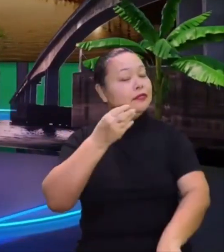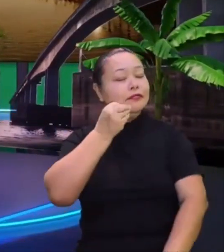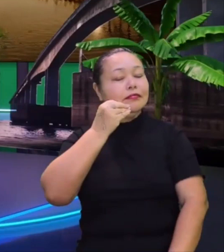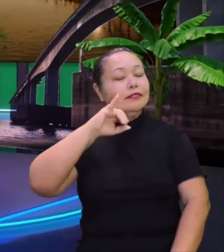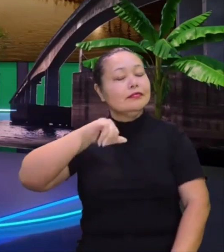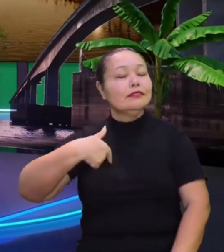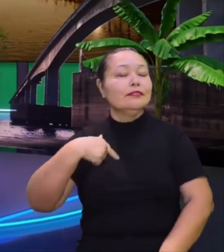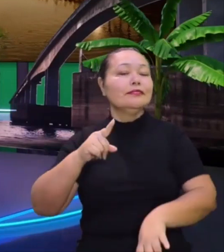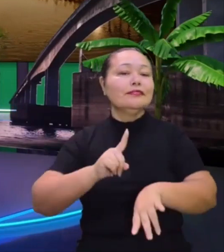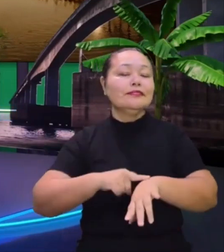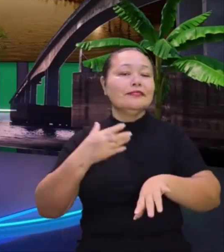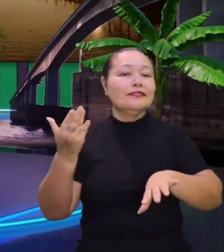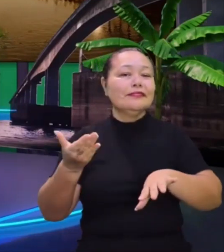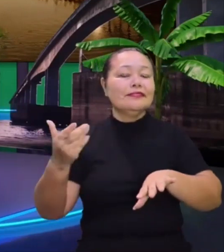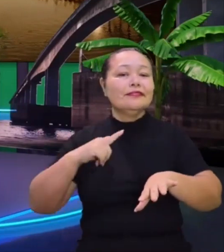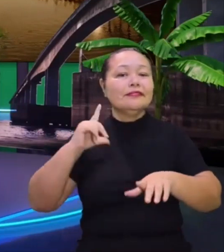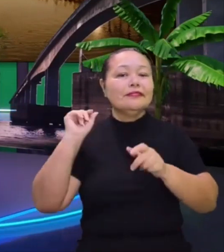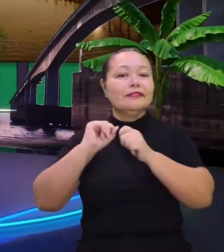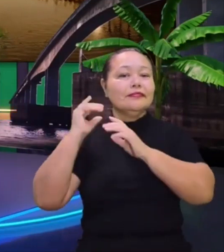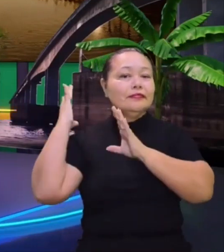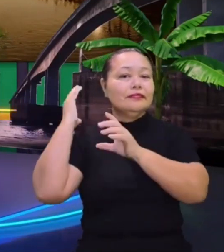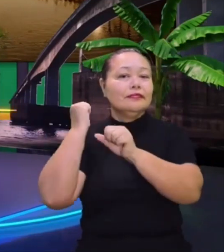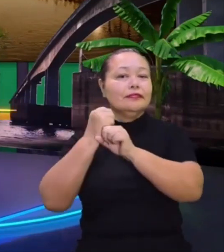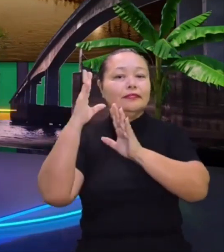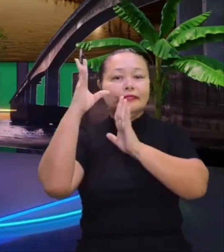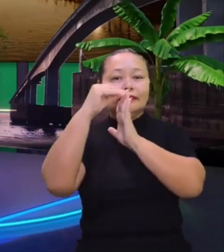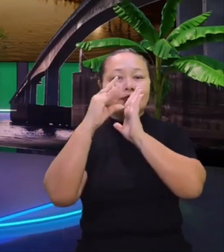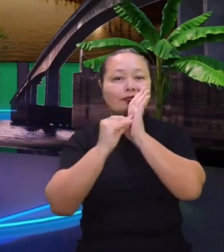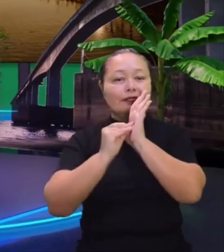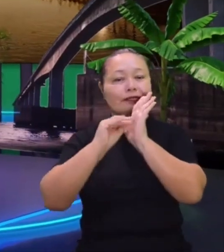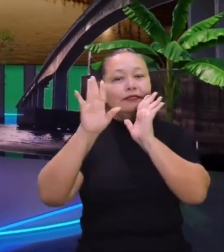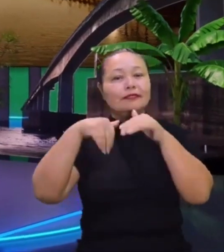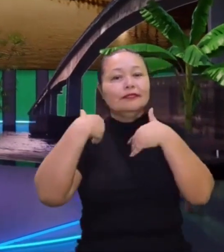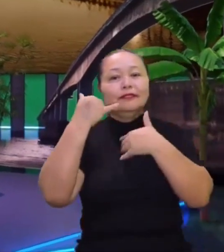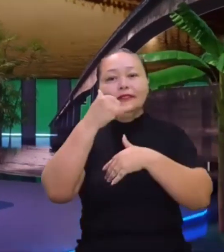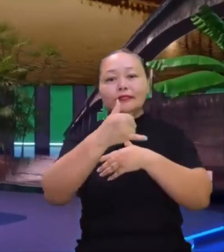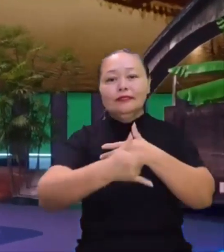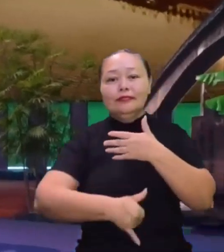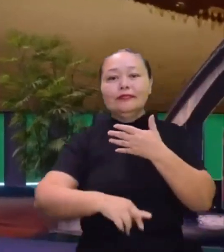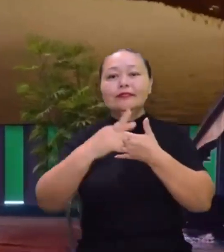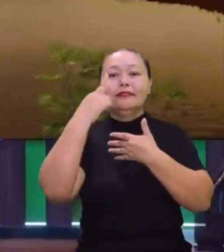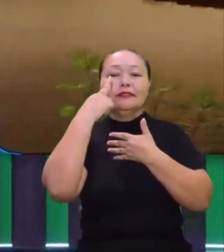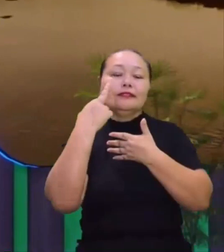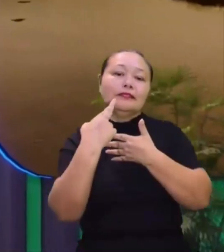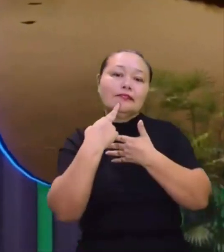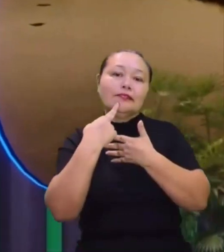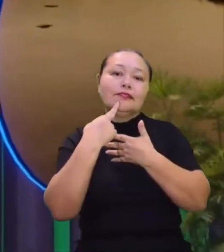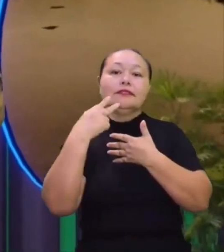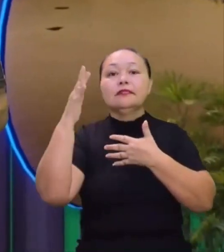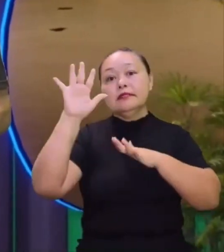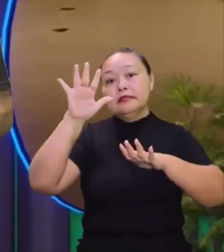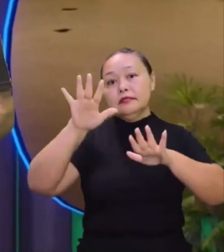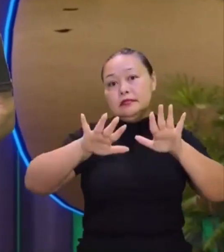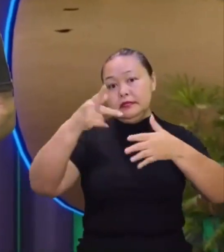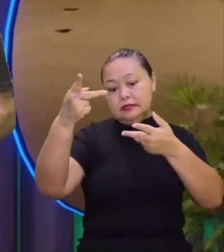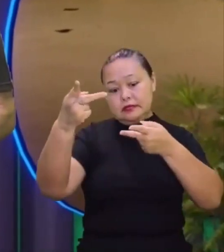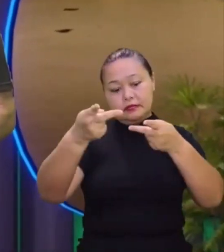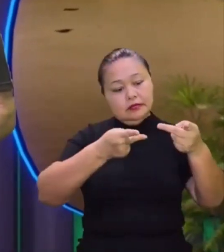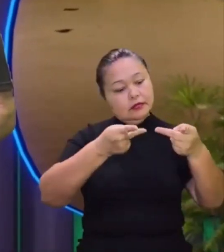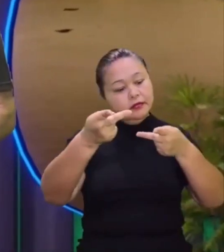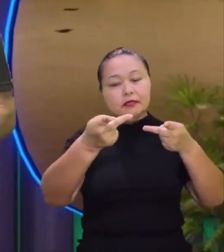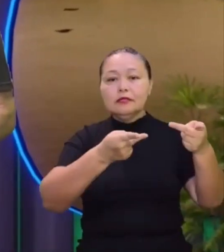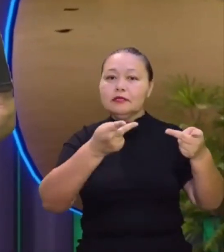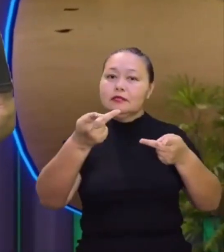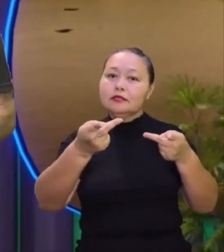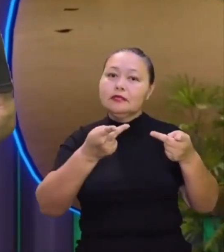momentos, né, professor Jorge? Para fazer a revisão do nosso conteúdo sobre energia de Rondônia, também alguns projetos que a gente falou sobre